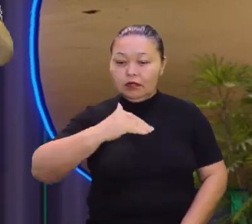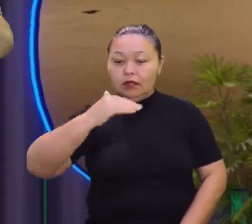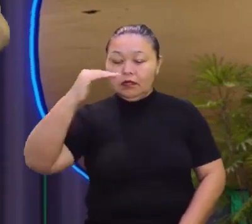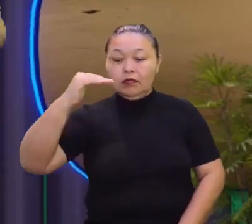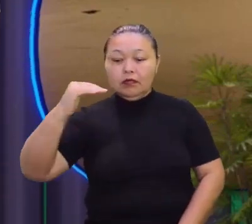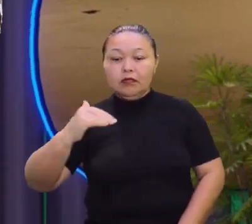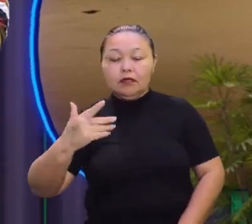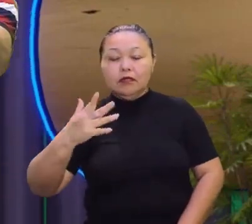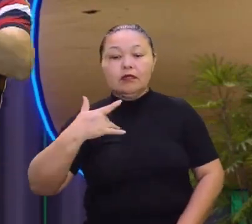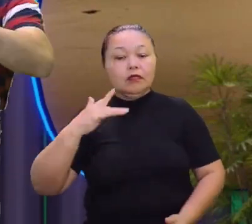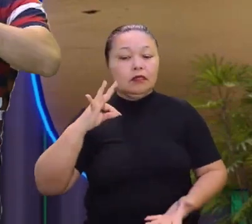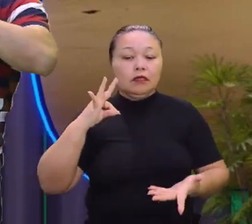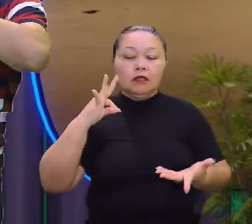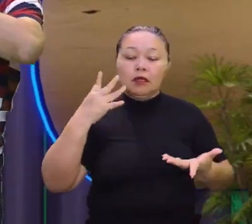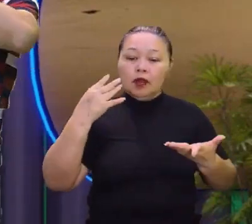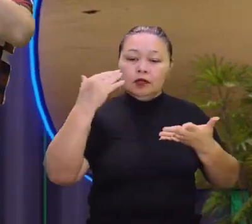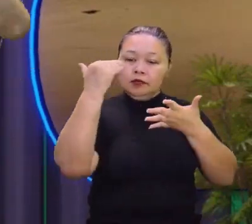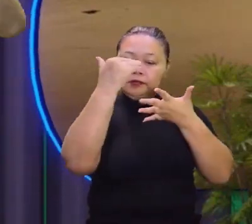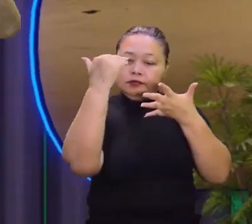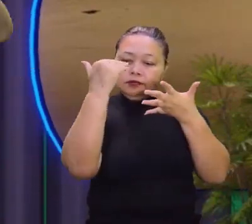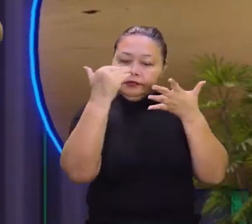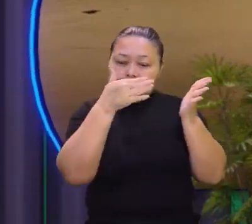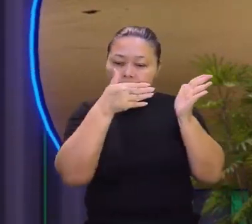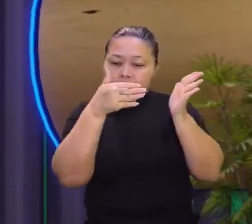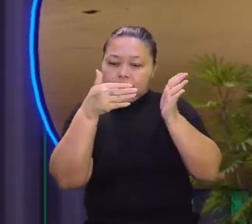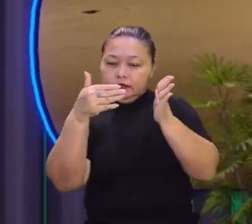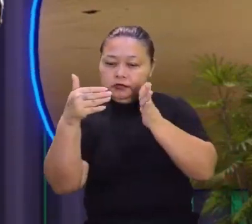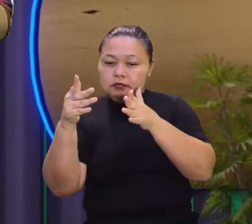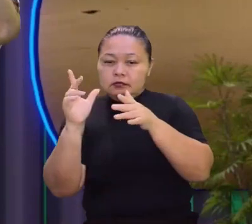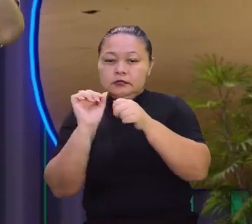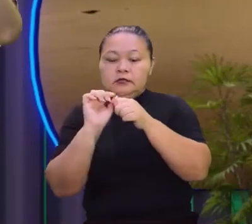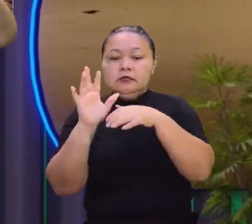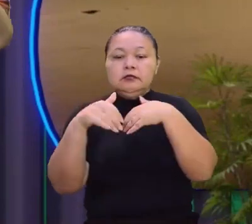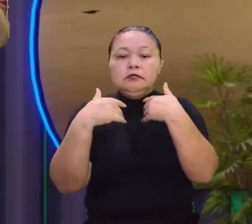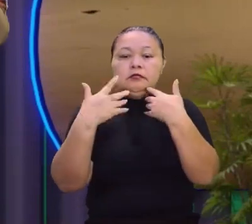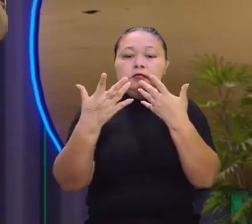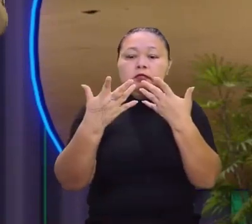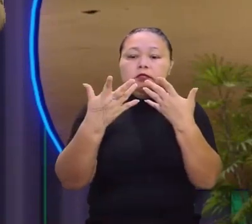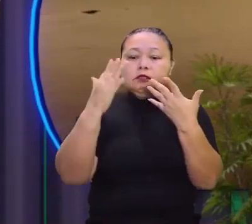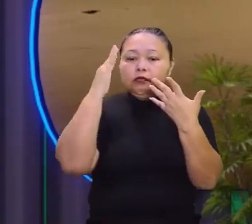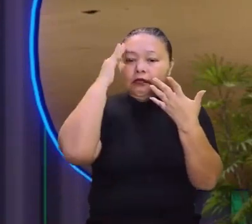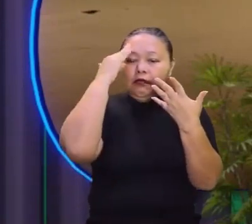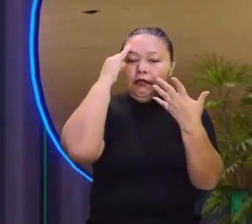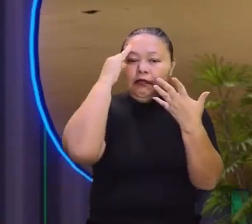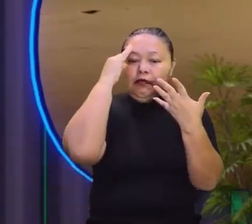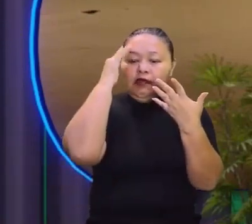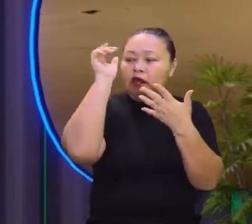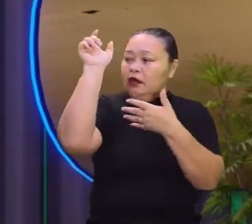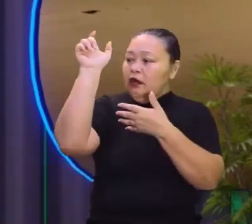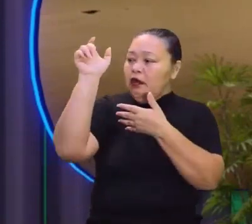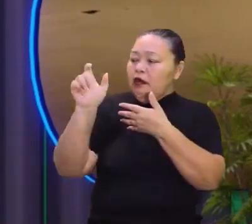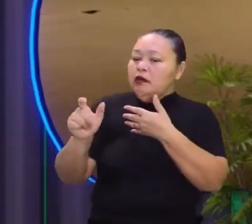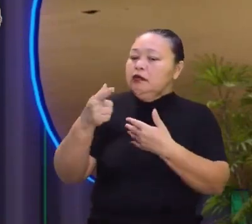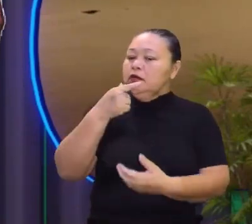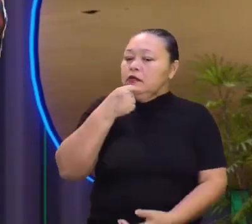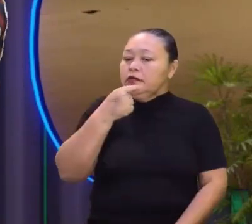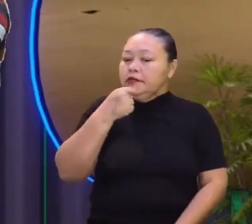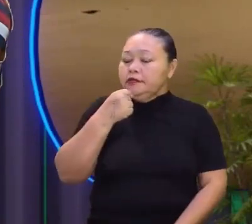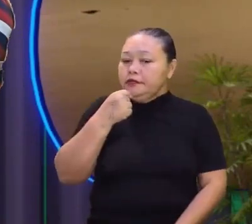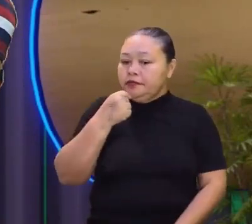E, obviamente, eu vou pular todas as questões das fases e tal. Entenda que é como se o homem